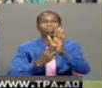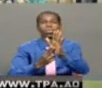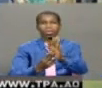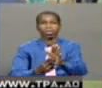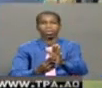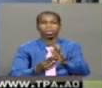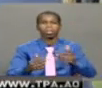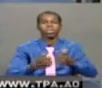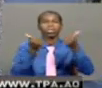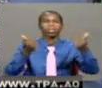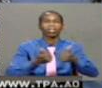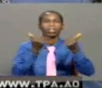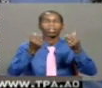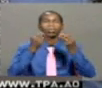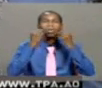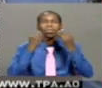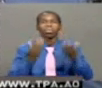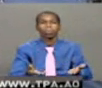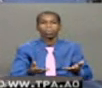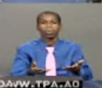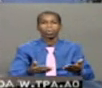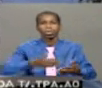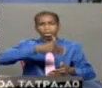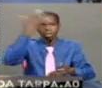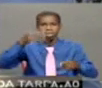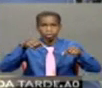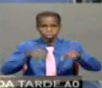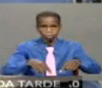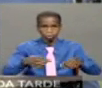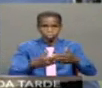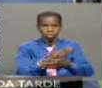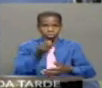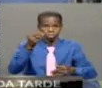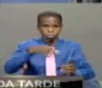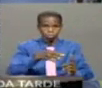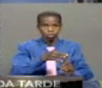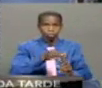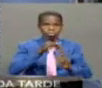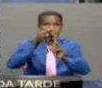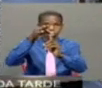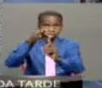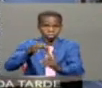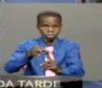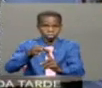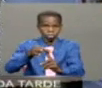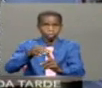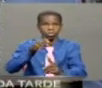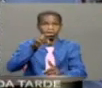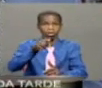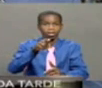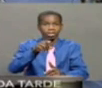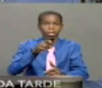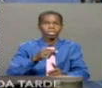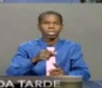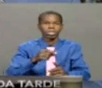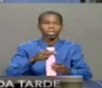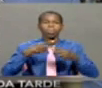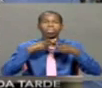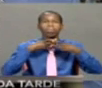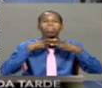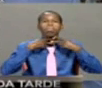marcaram este dia da ordenação de Dom Maurício Camudo, que deixou de ser padre, e